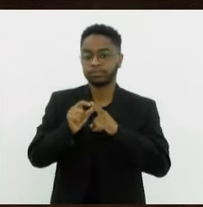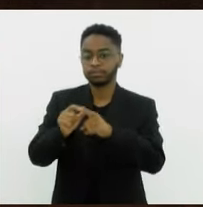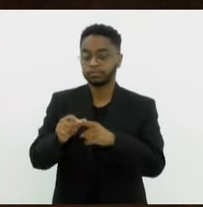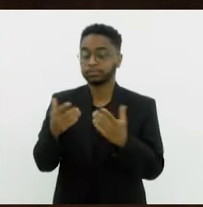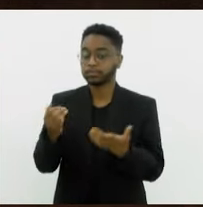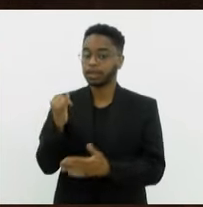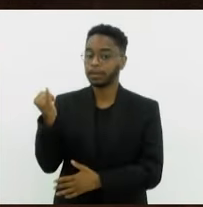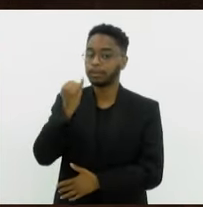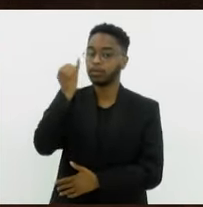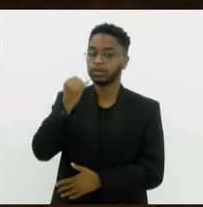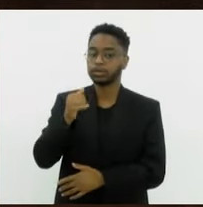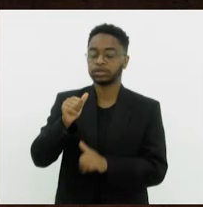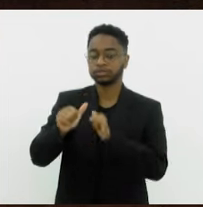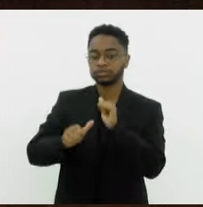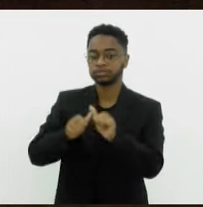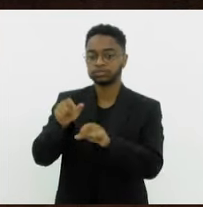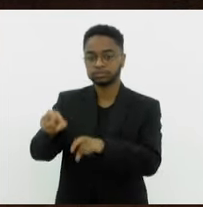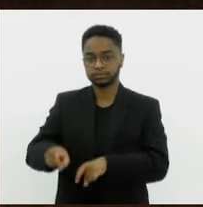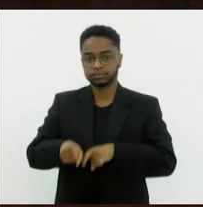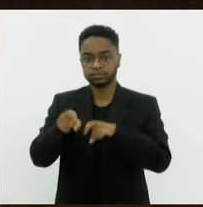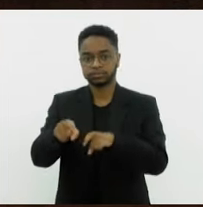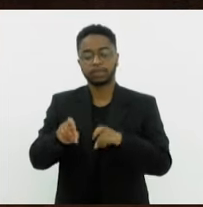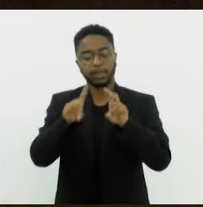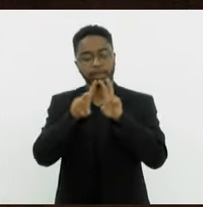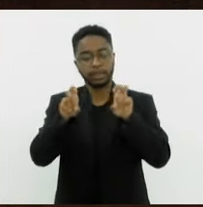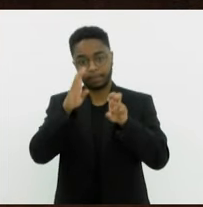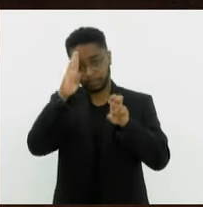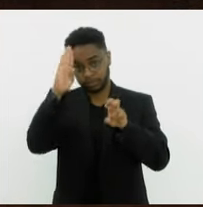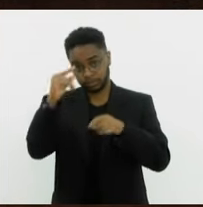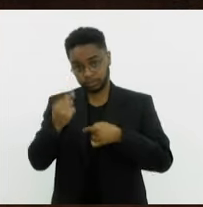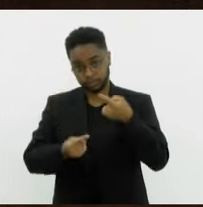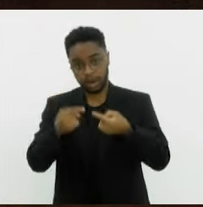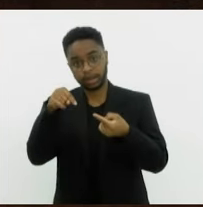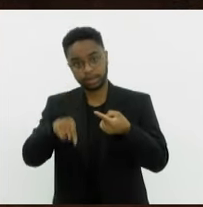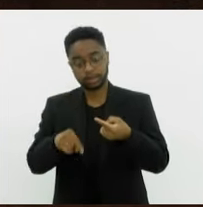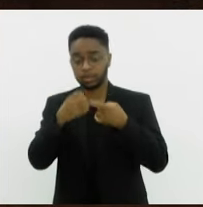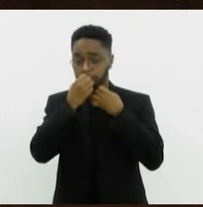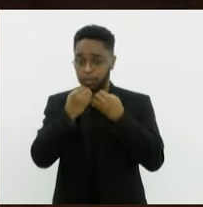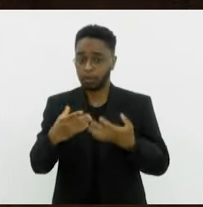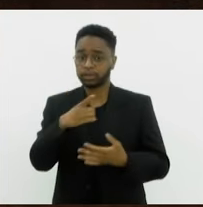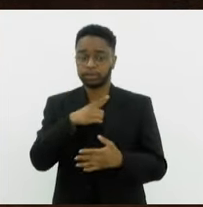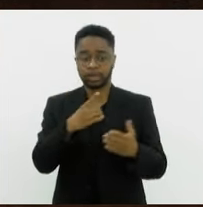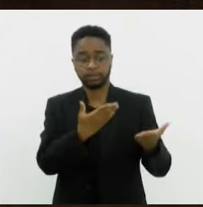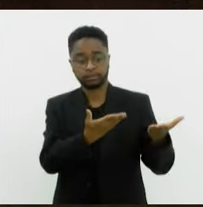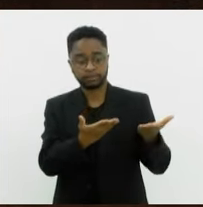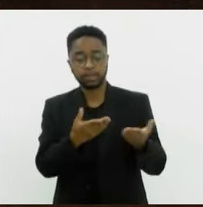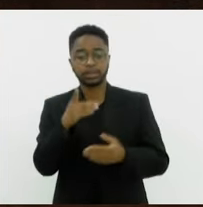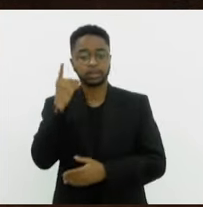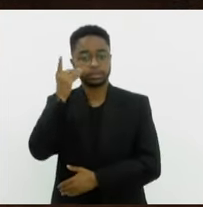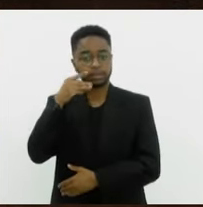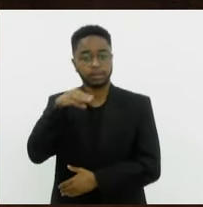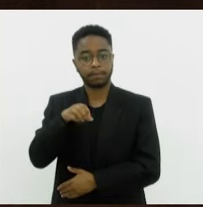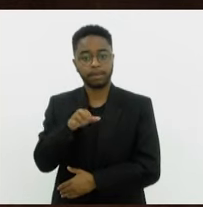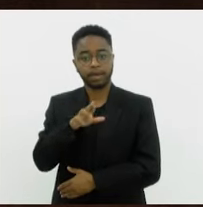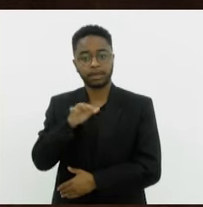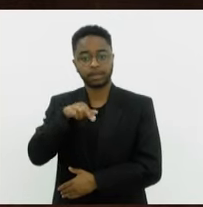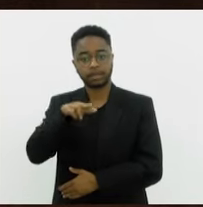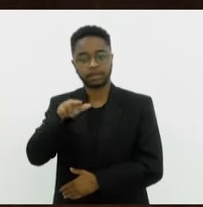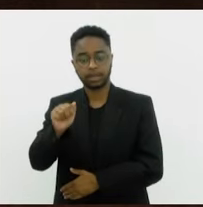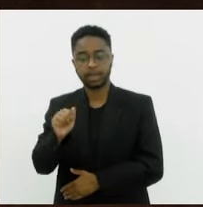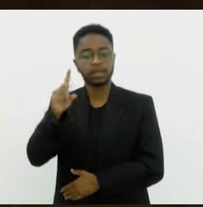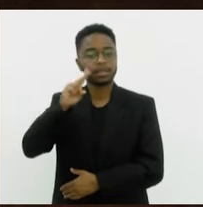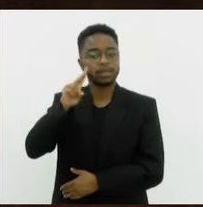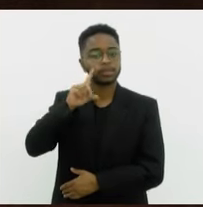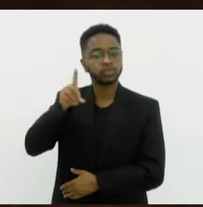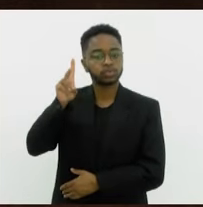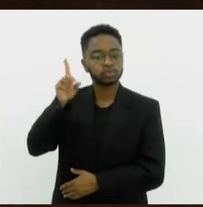reforma agrária seja um elemento central nessa casa, e que bom temos Marina do MST lembrando todos os dias aqui o